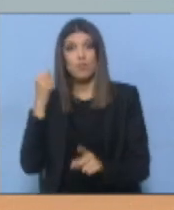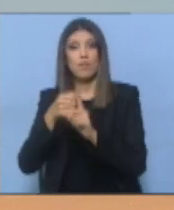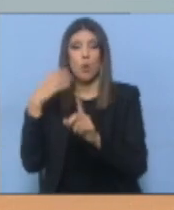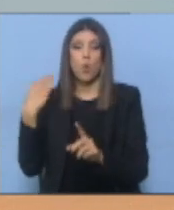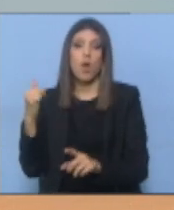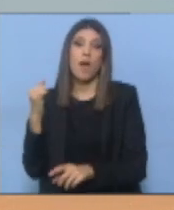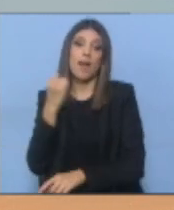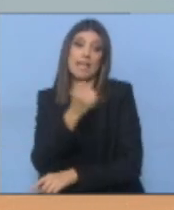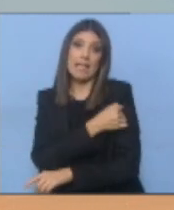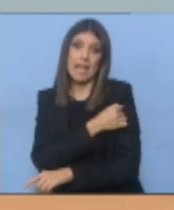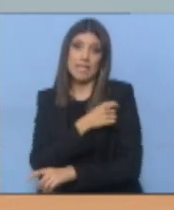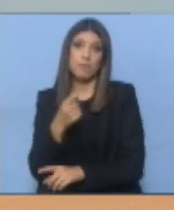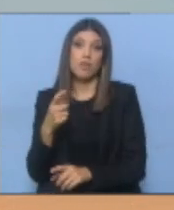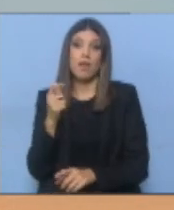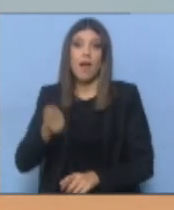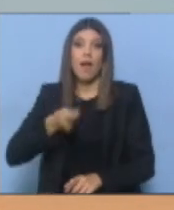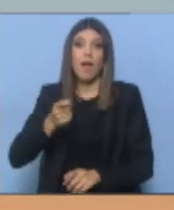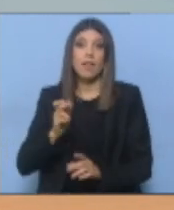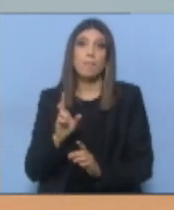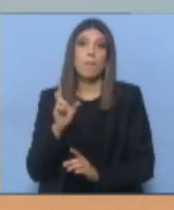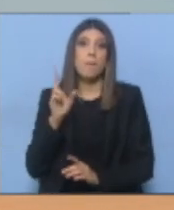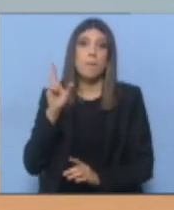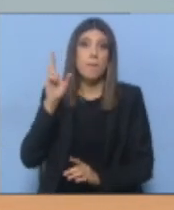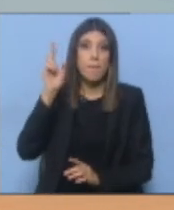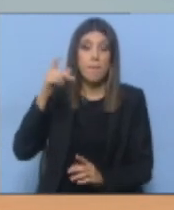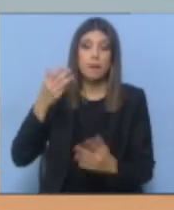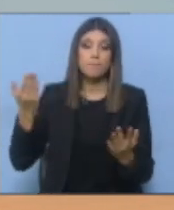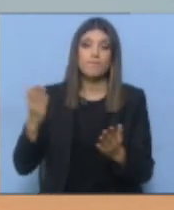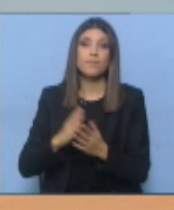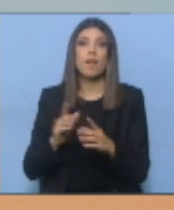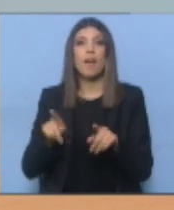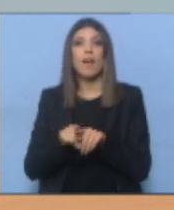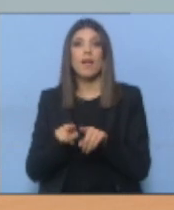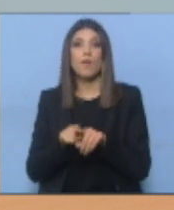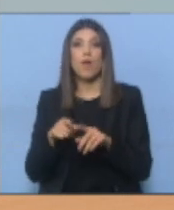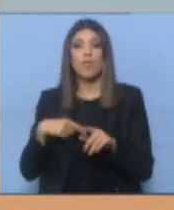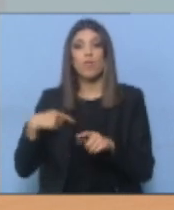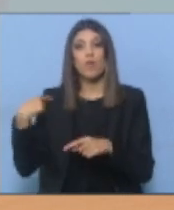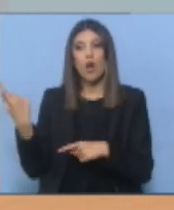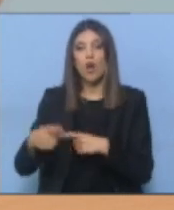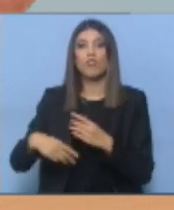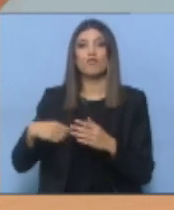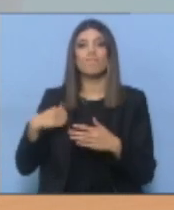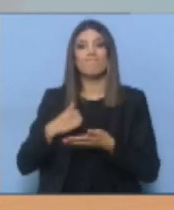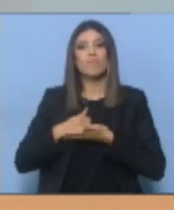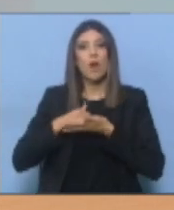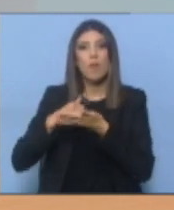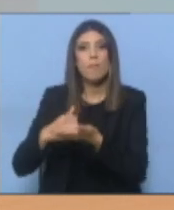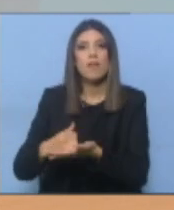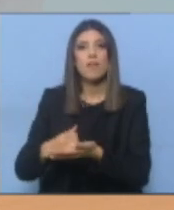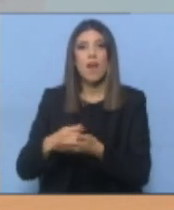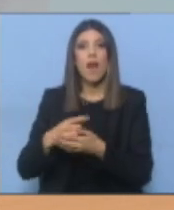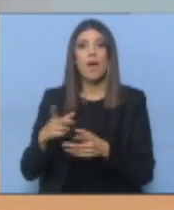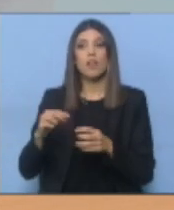dos preços das rendas das casas e dos preços das vendas das casas. E nós temos vindo a acompanhar, e também com o Núcleo de